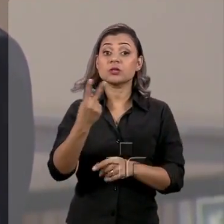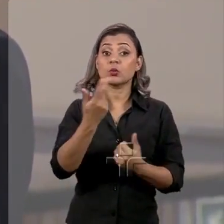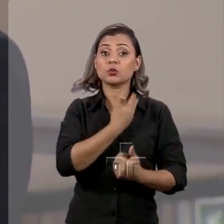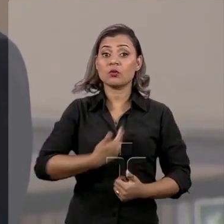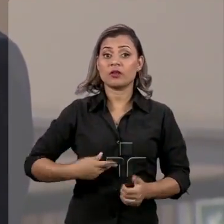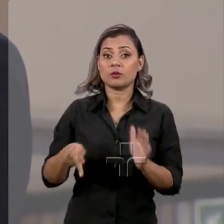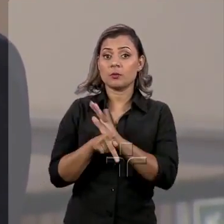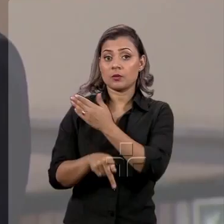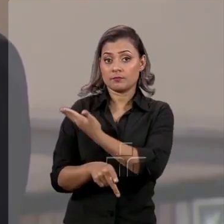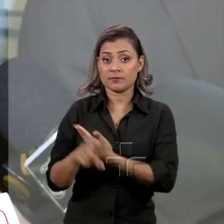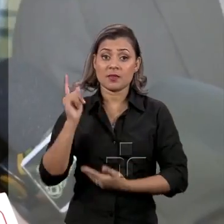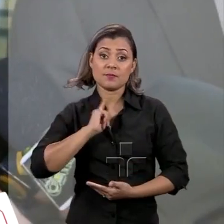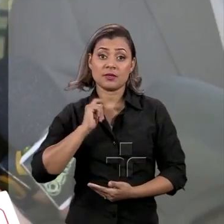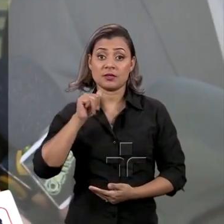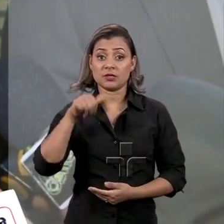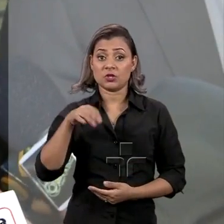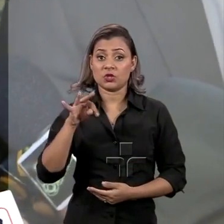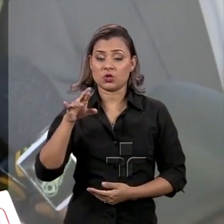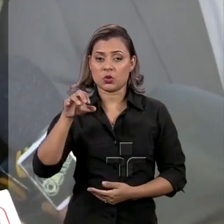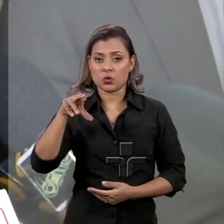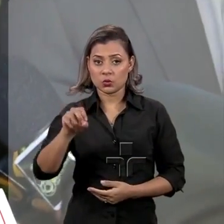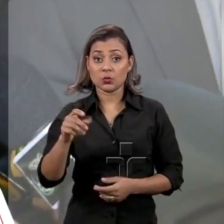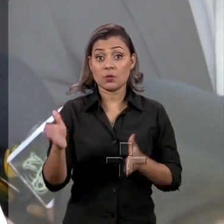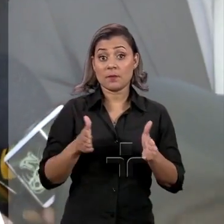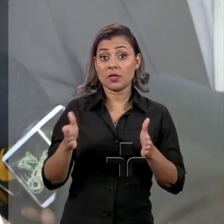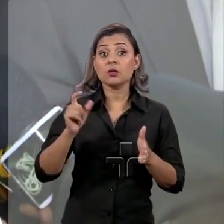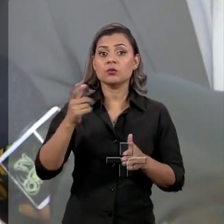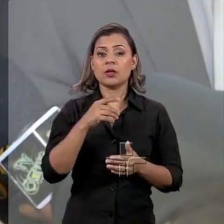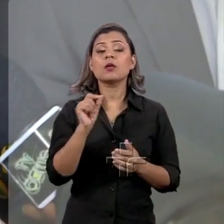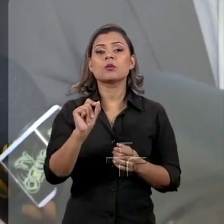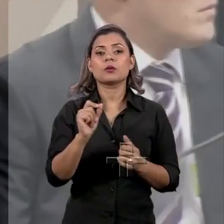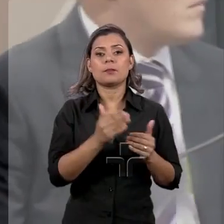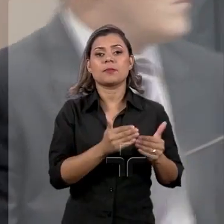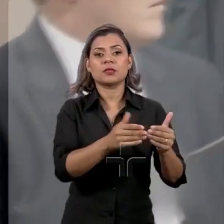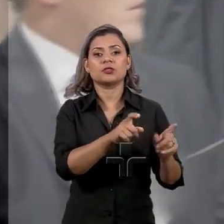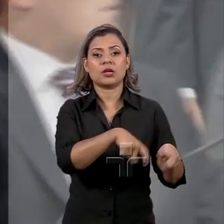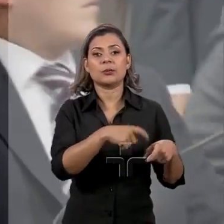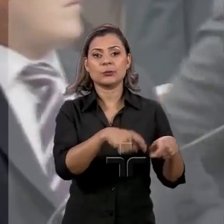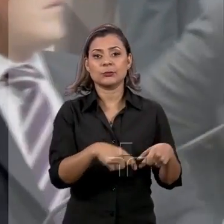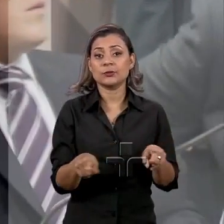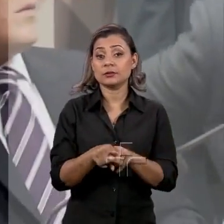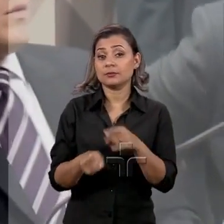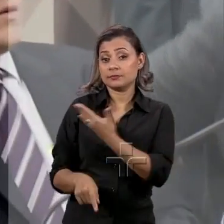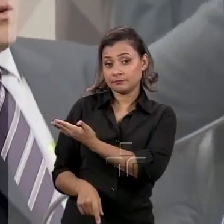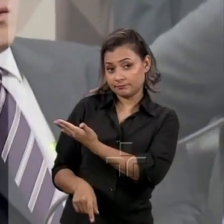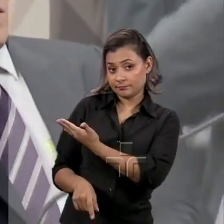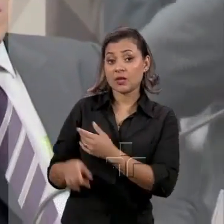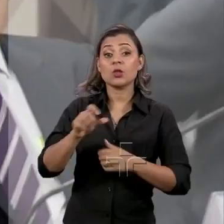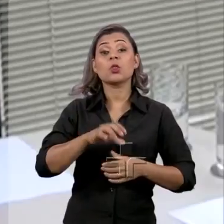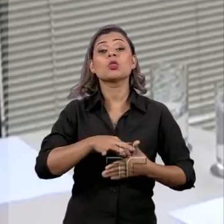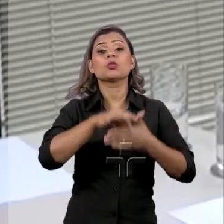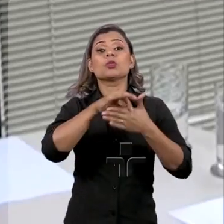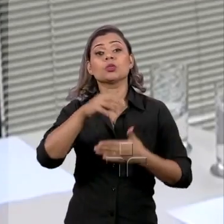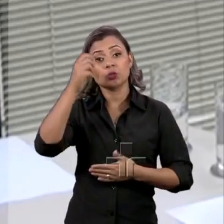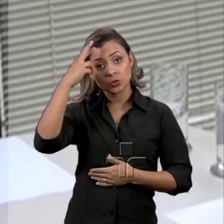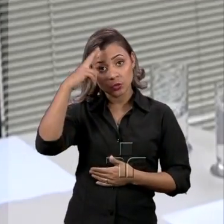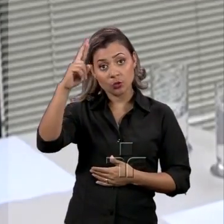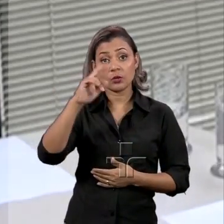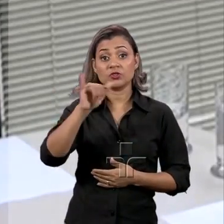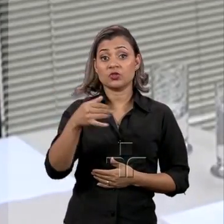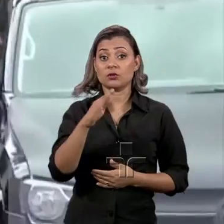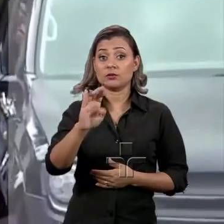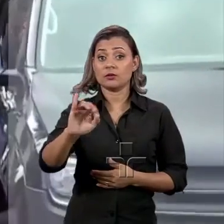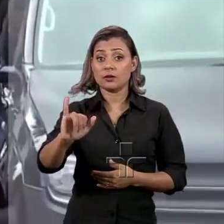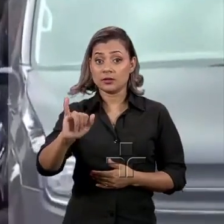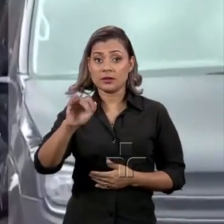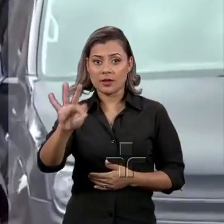Antônio Andrade, do MDB, que na época era ministro da Agricultura, o empresário e dono da JF, Joesley